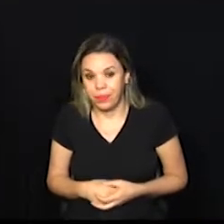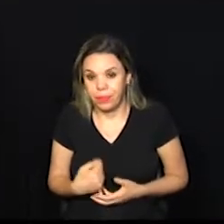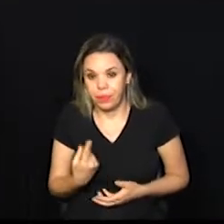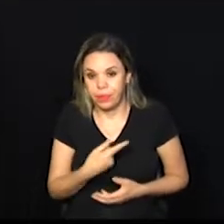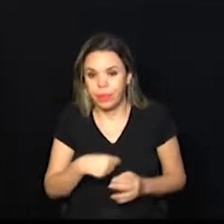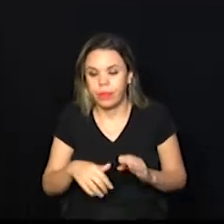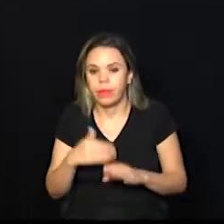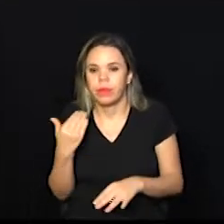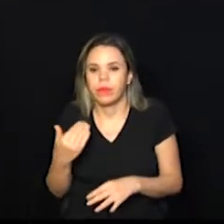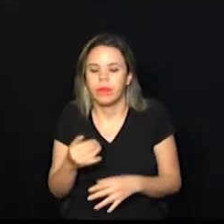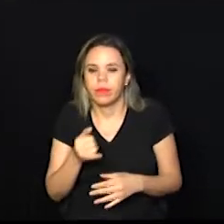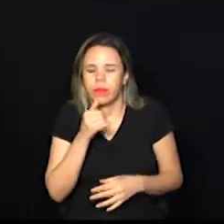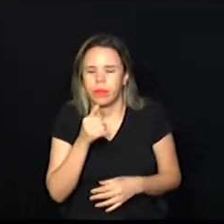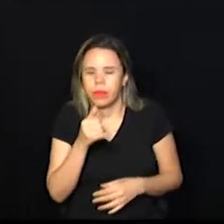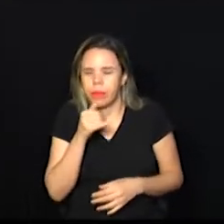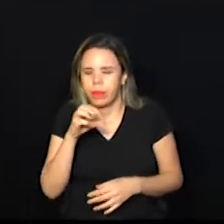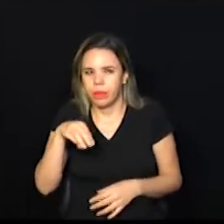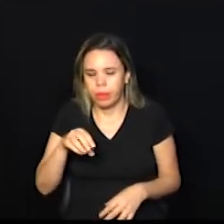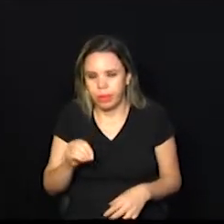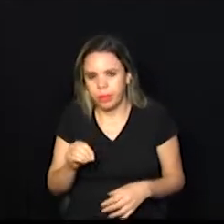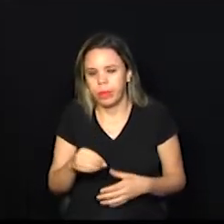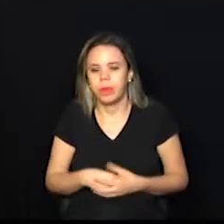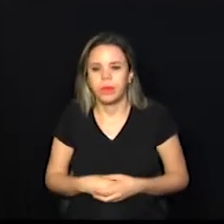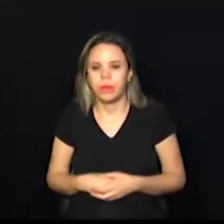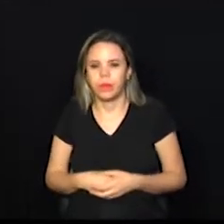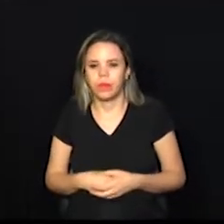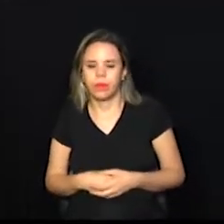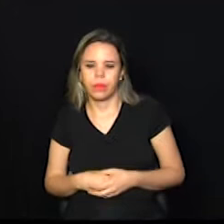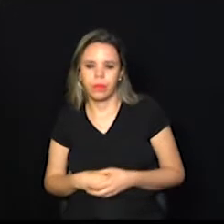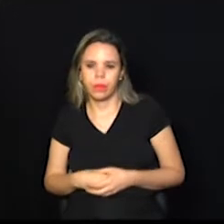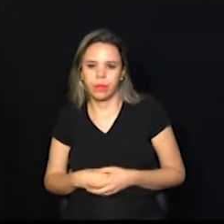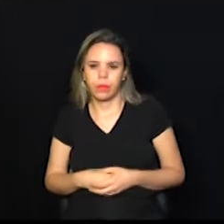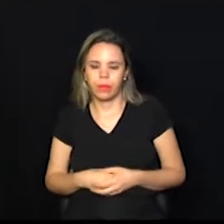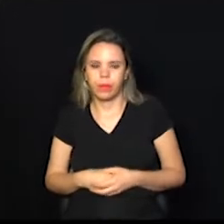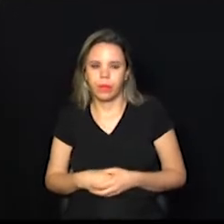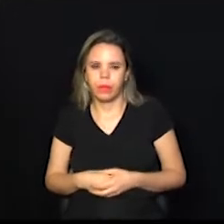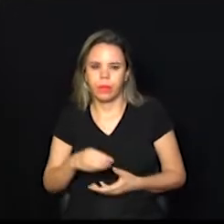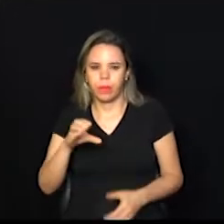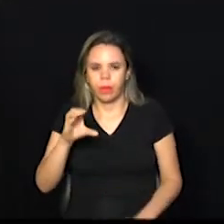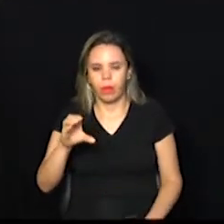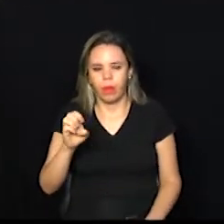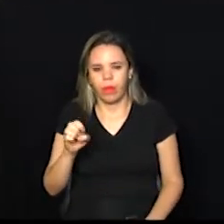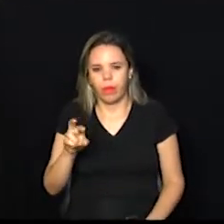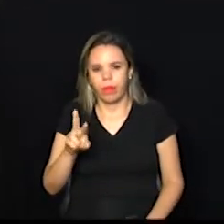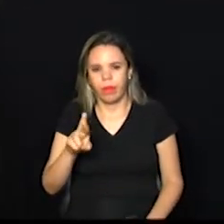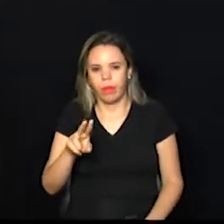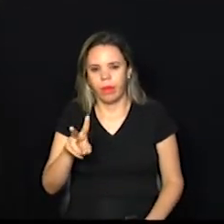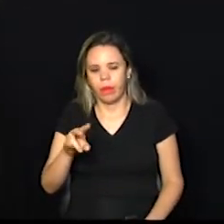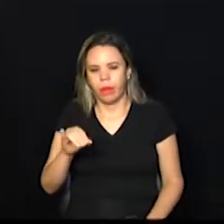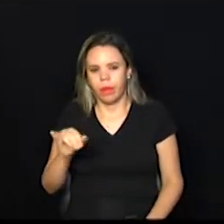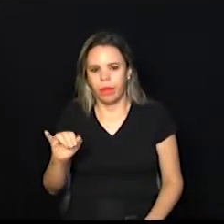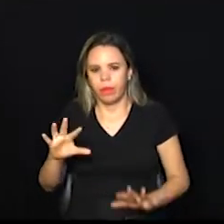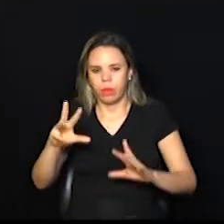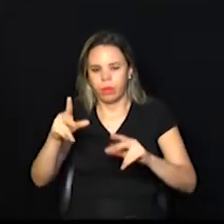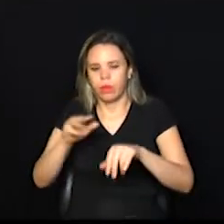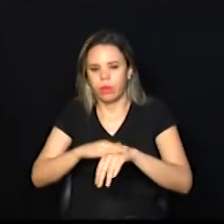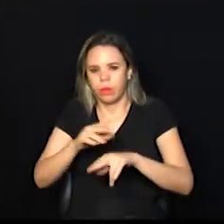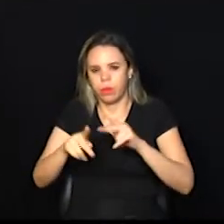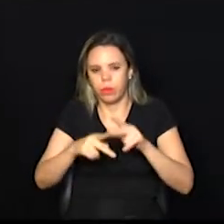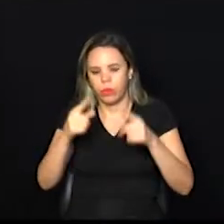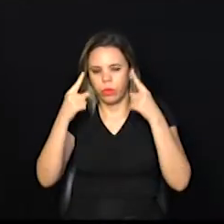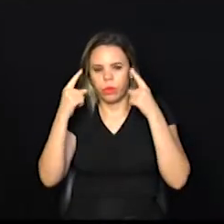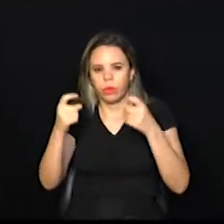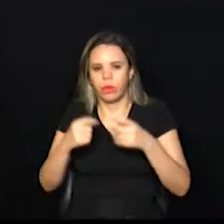nós, quanto SEAMO, né? E para o SERAV vem todos referentes ao autor de violência.